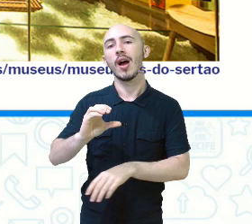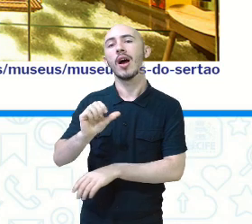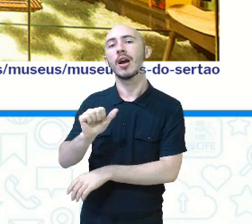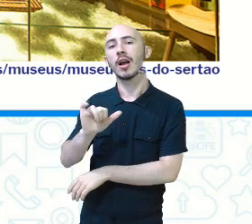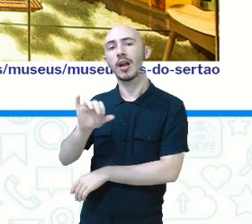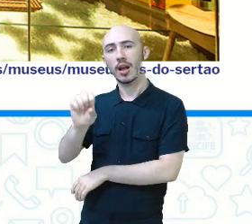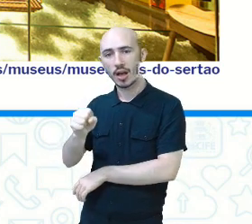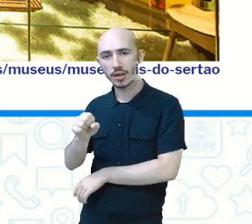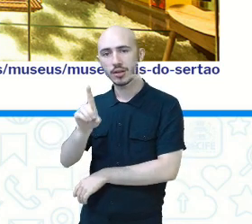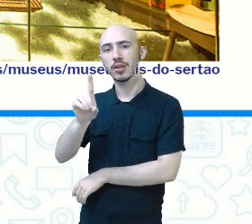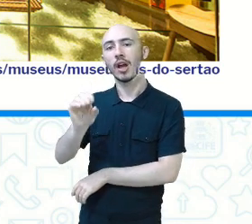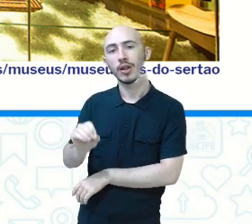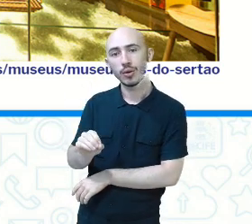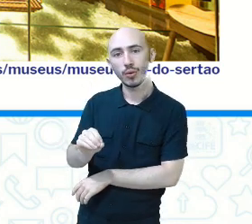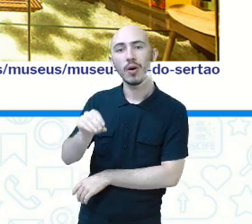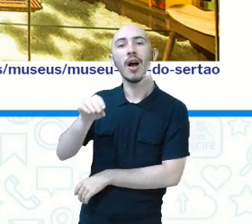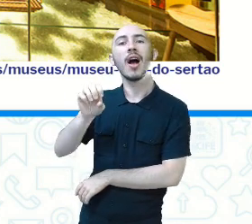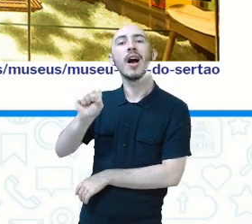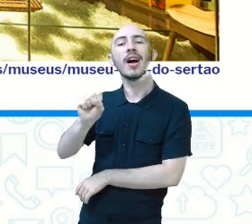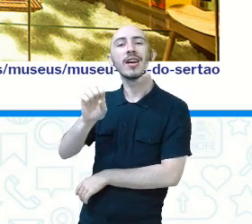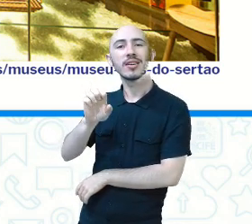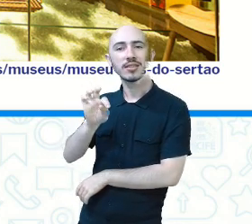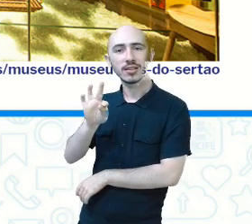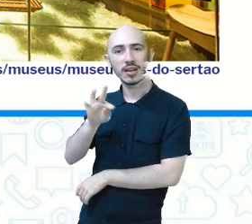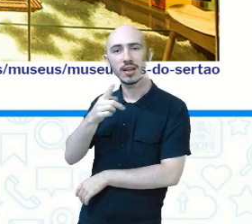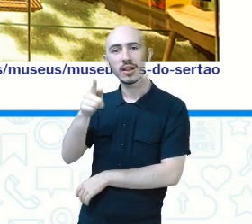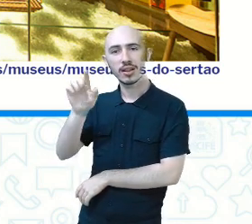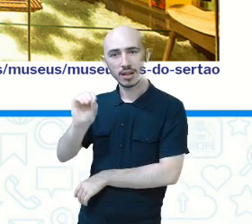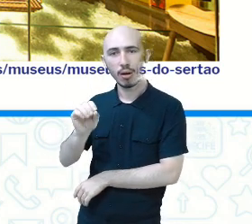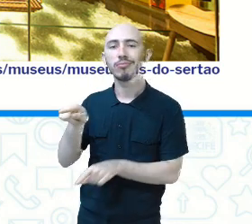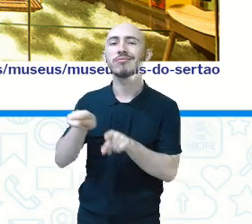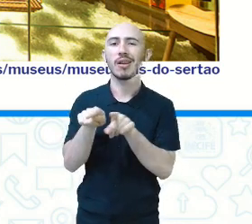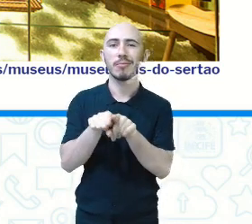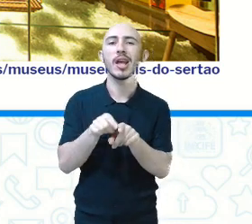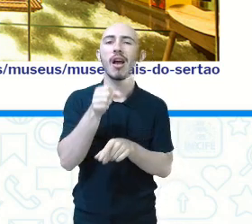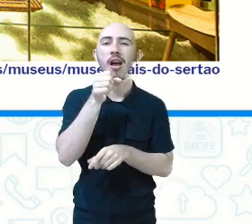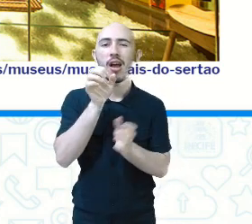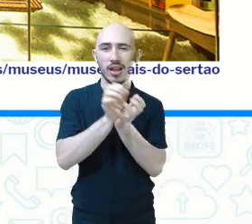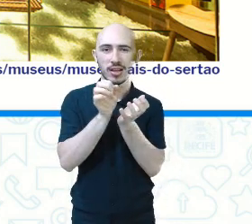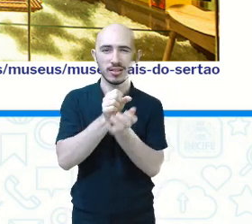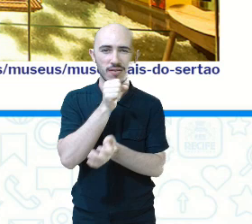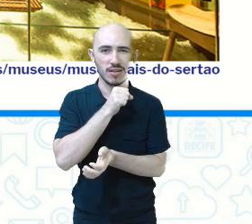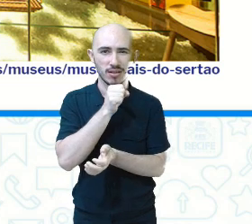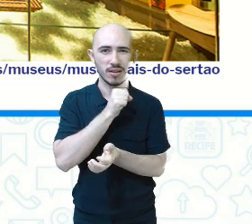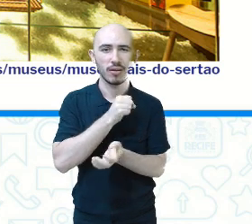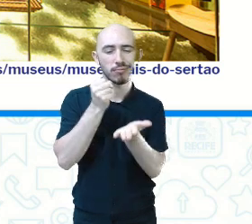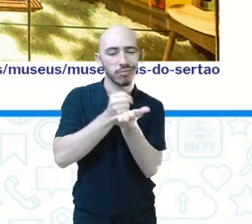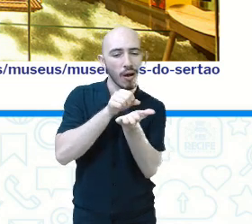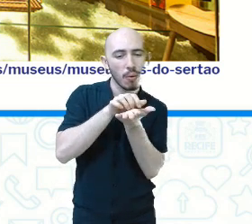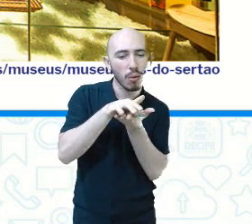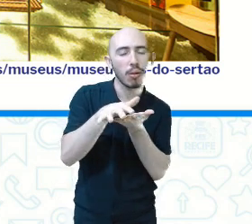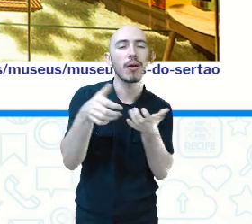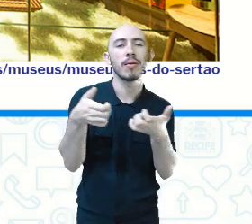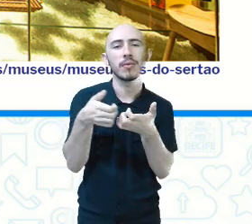Cais do Sertão, que também fica no Recife Antigo, tem um acervo de elementos, de